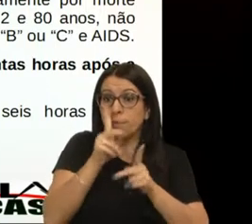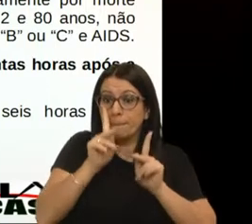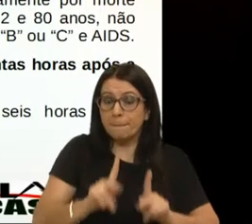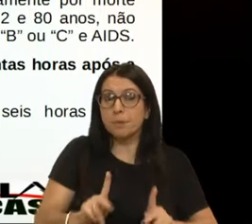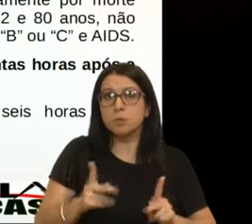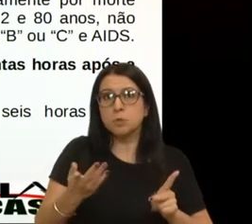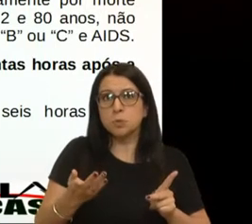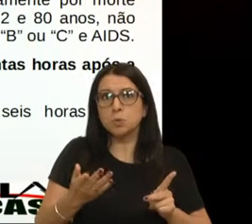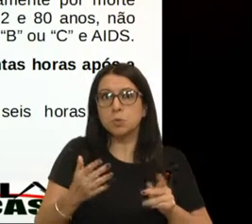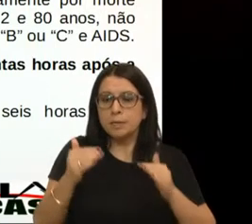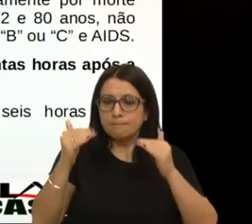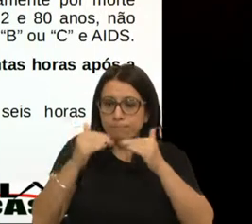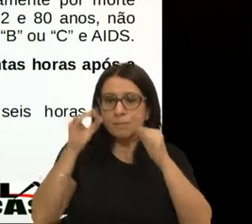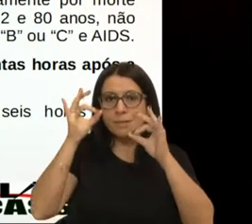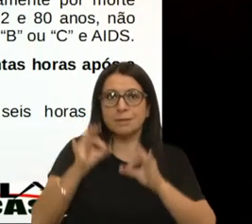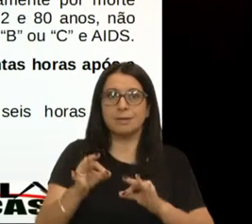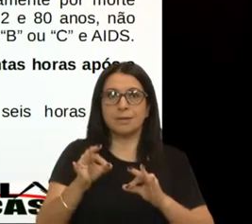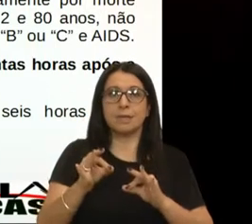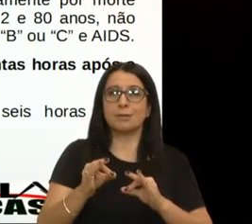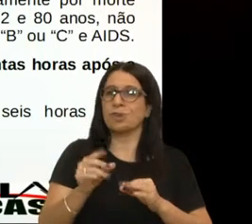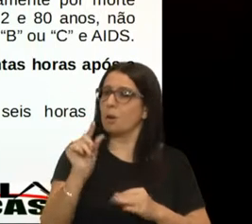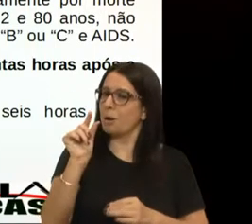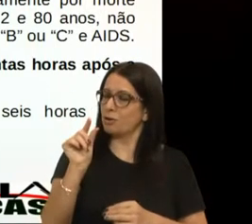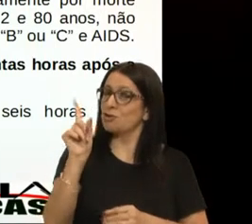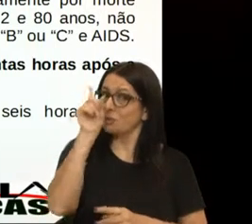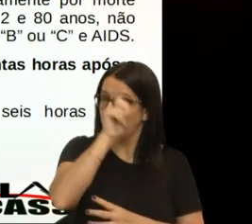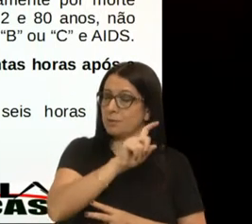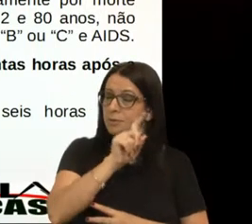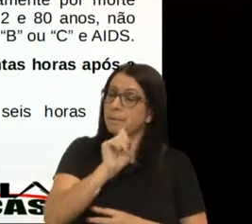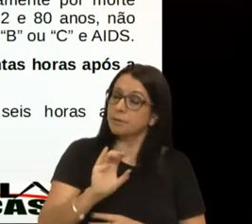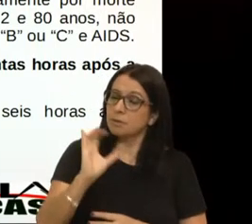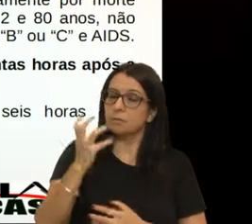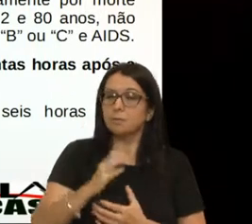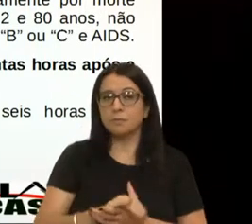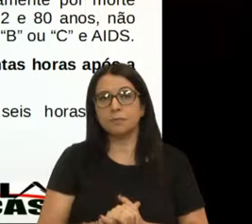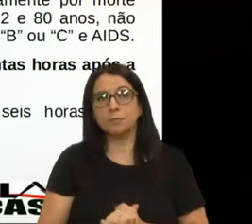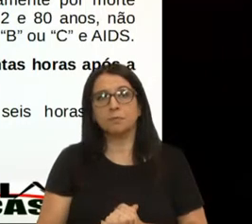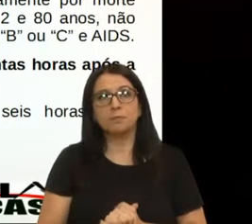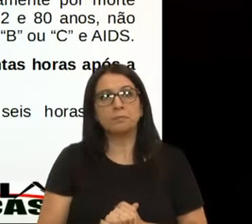condições de compatibilidade. É muito raro, mas acontece.